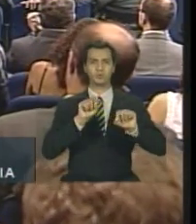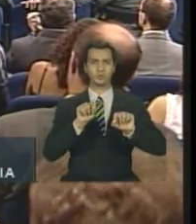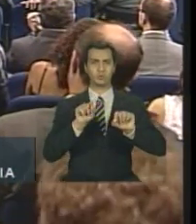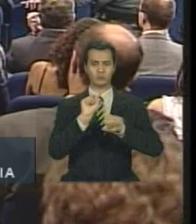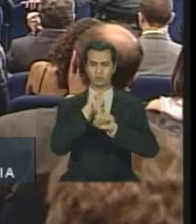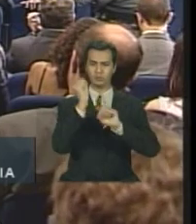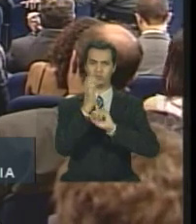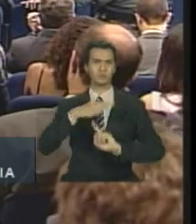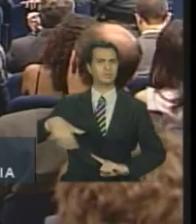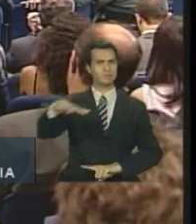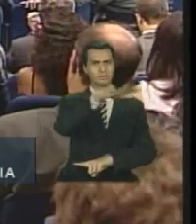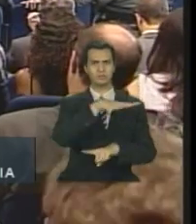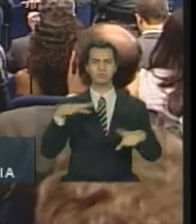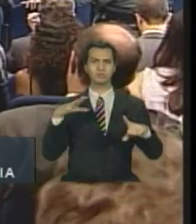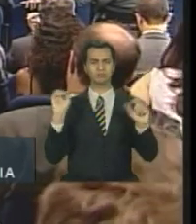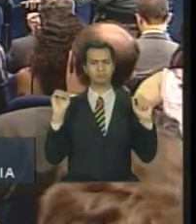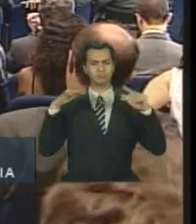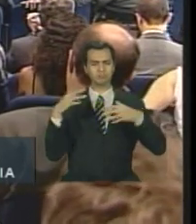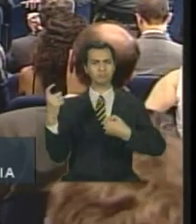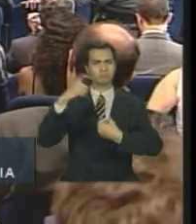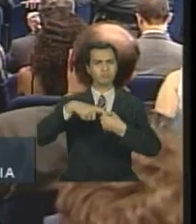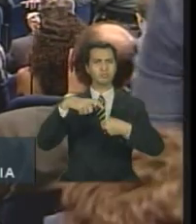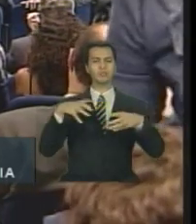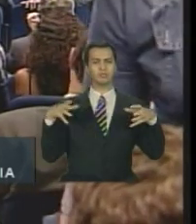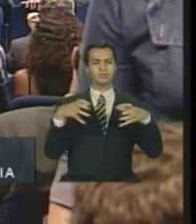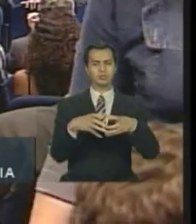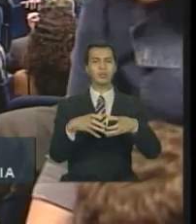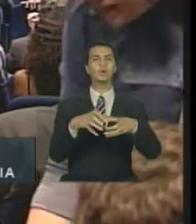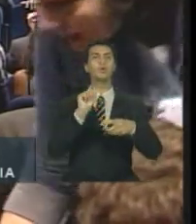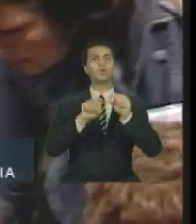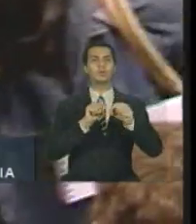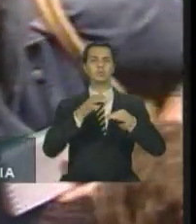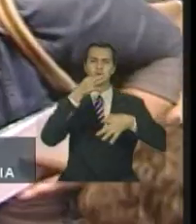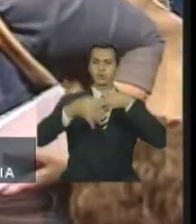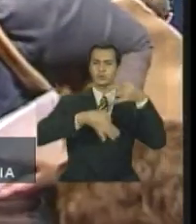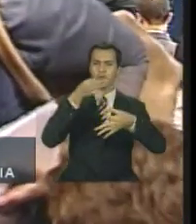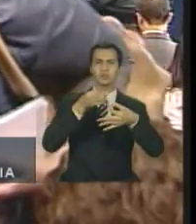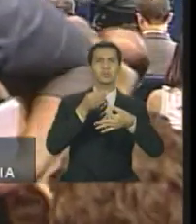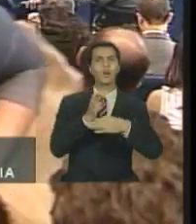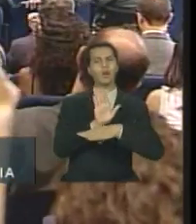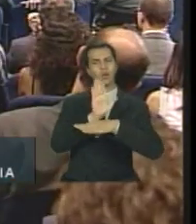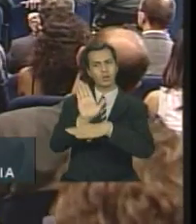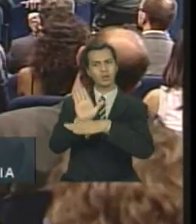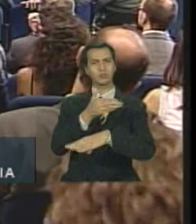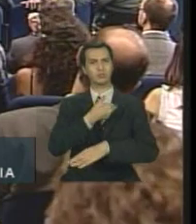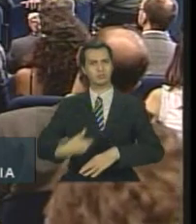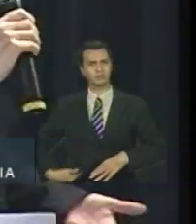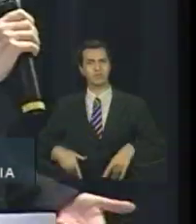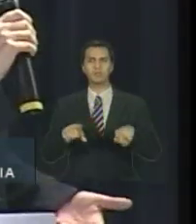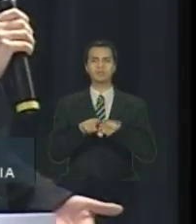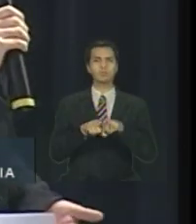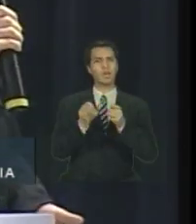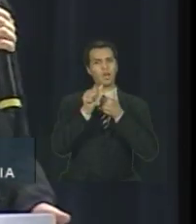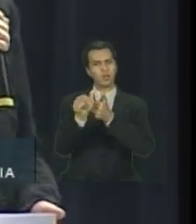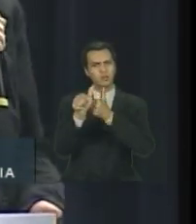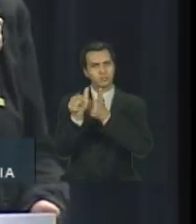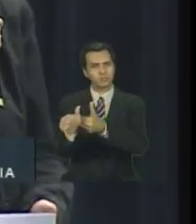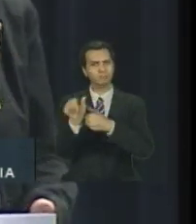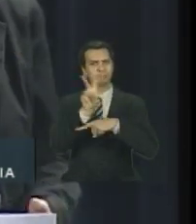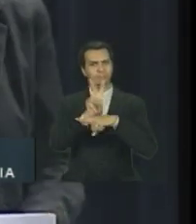organizada, orientando as ações de governo, acompanhando as ações de governo e propiciando